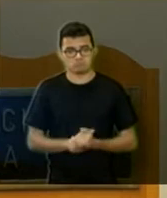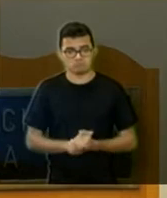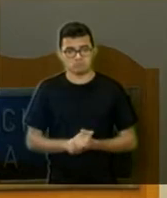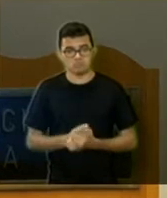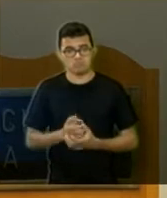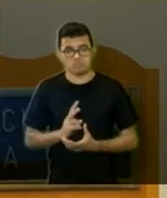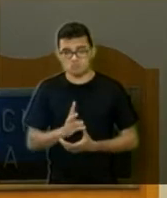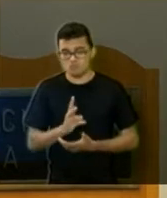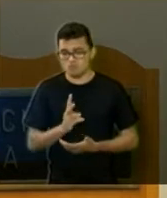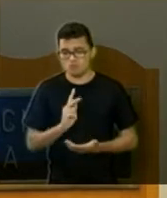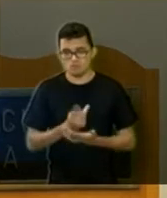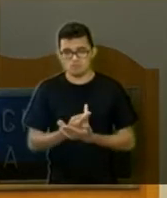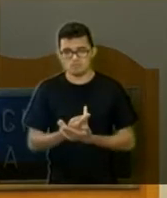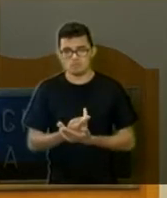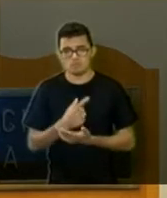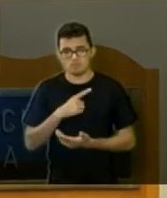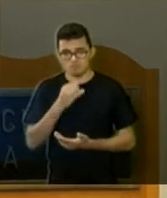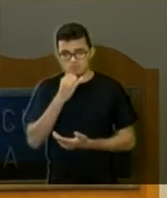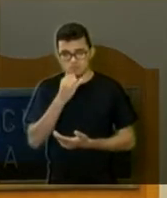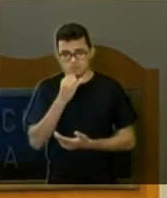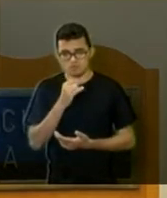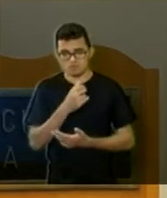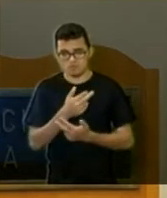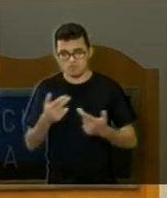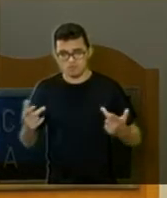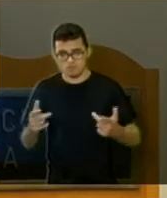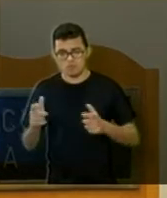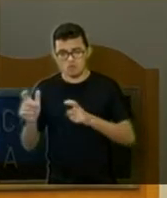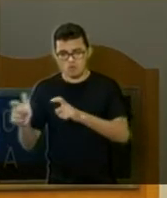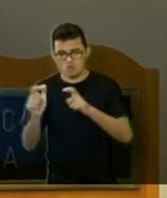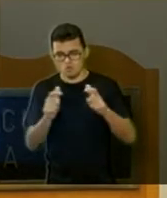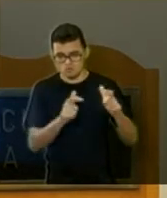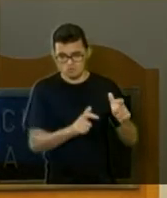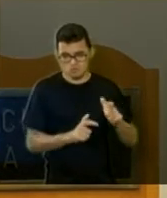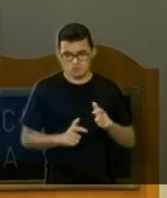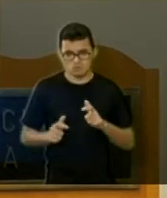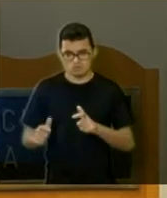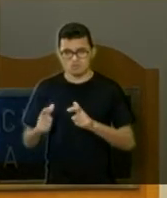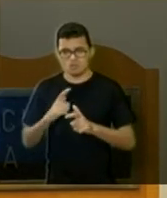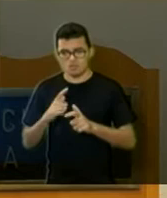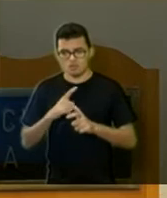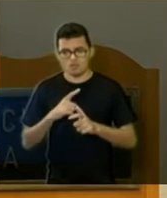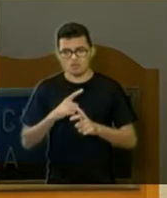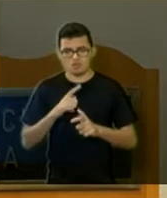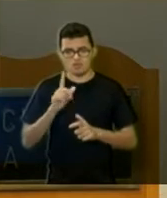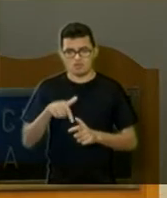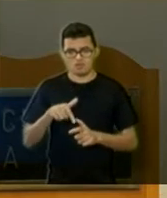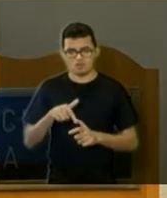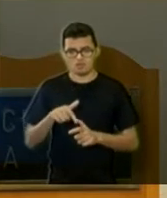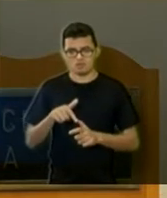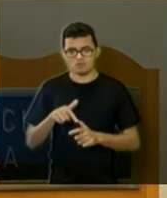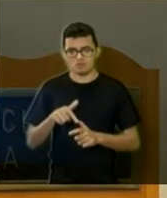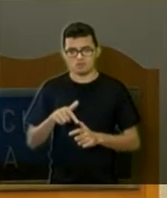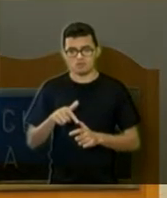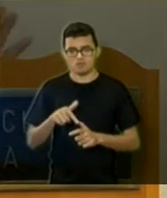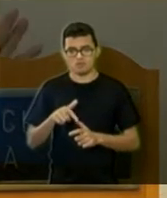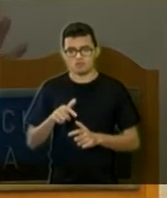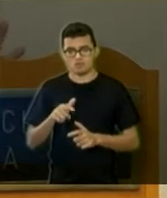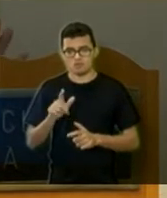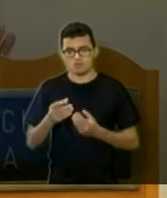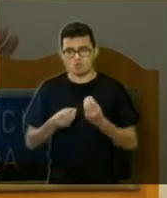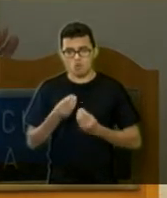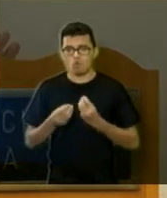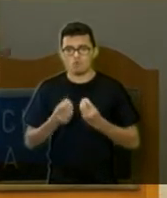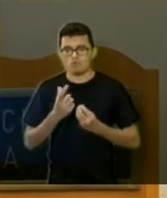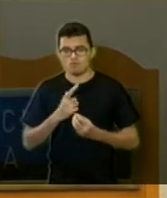nossas lojas aqui, Loja Logatti, Nazarian, Móveis Castelã. Eu queria saber como é que